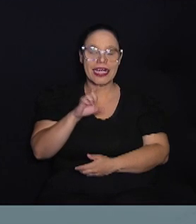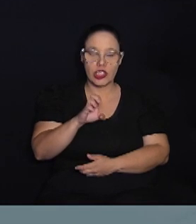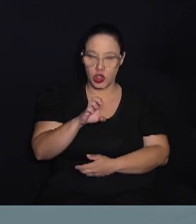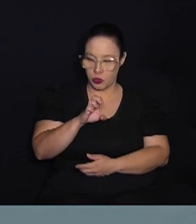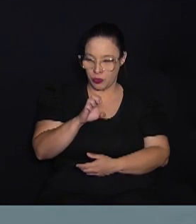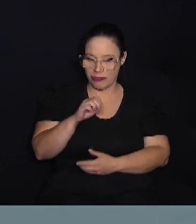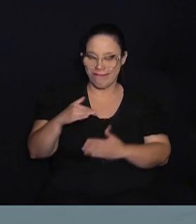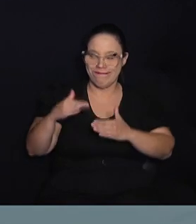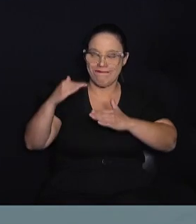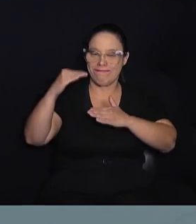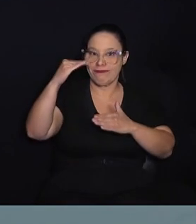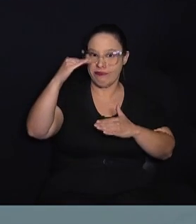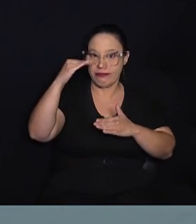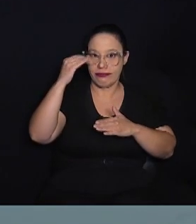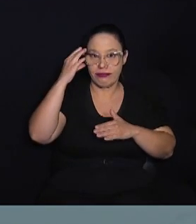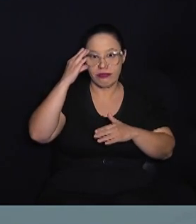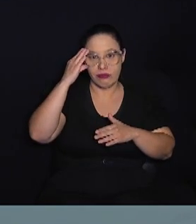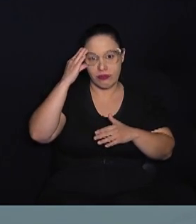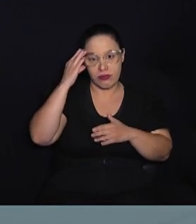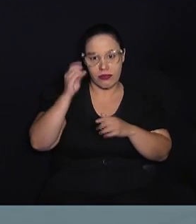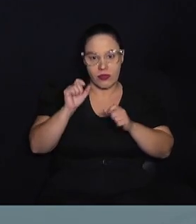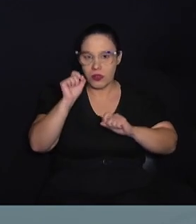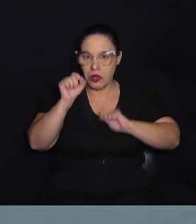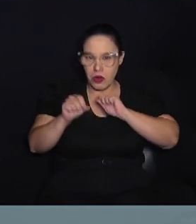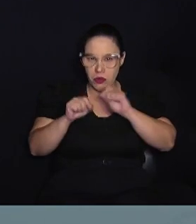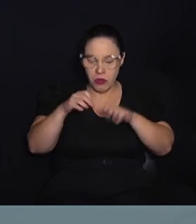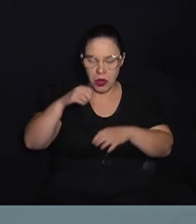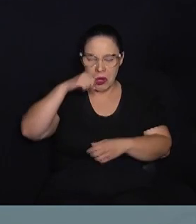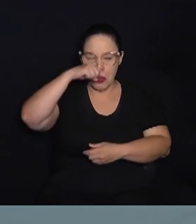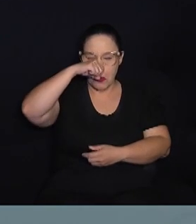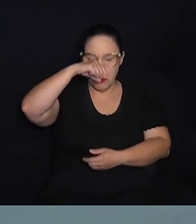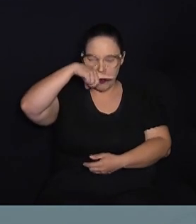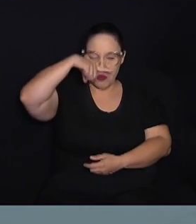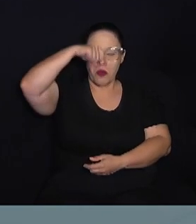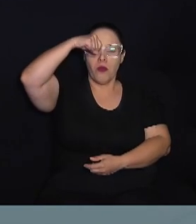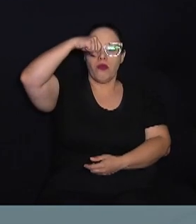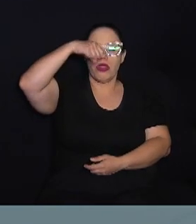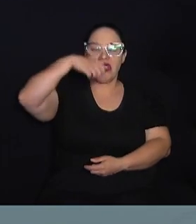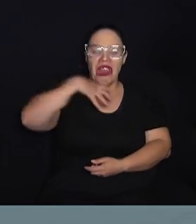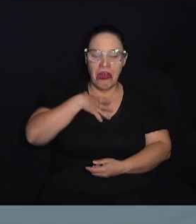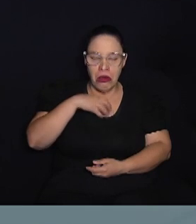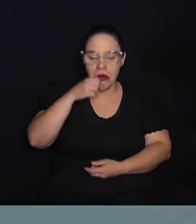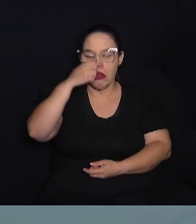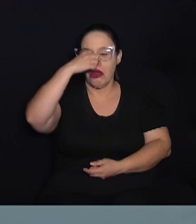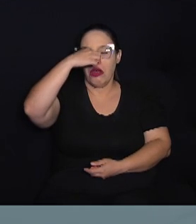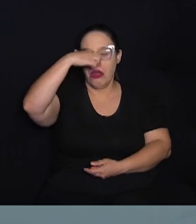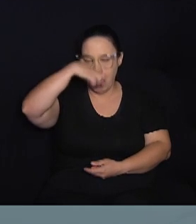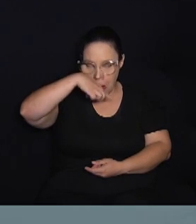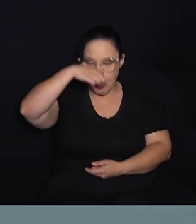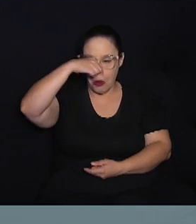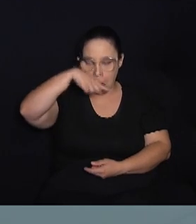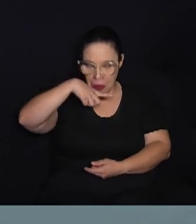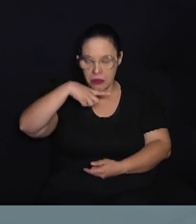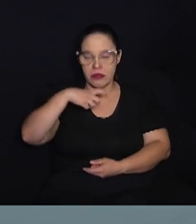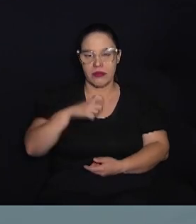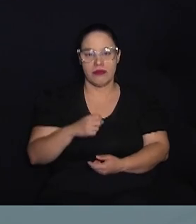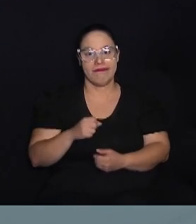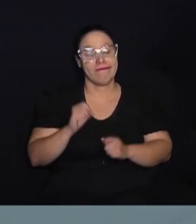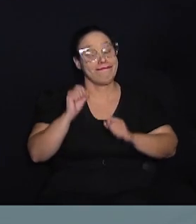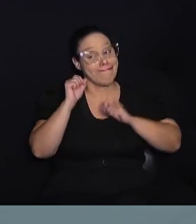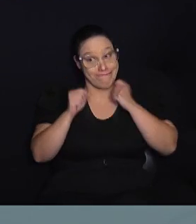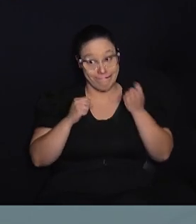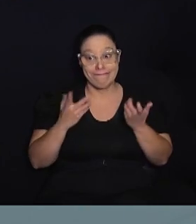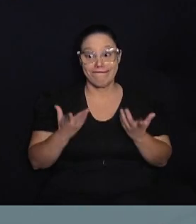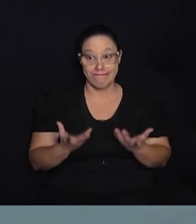pessoa pode desencadear eh um pouco de congestão nasal e das vias aéreas inferiores